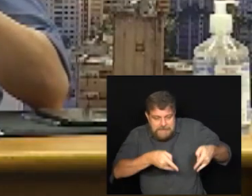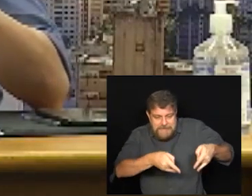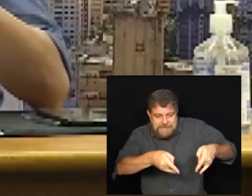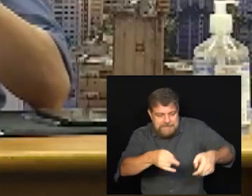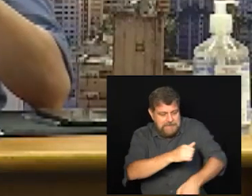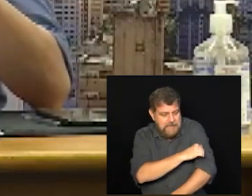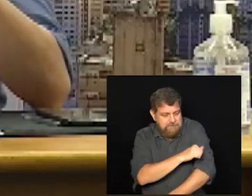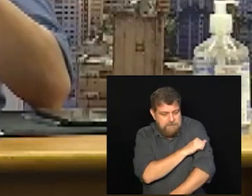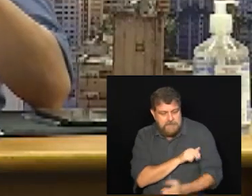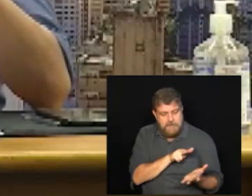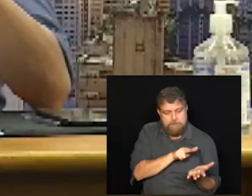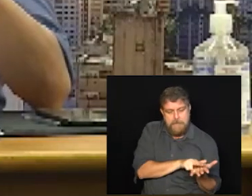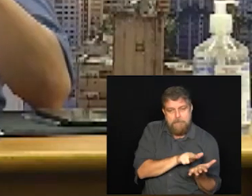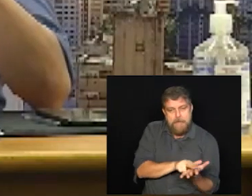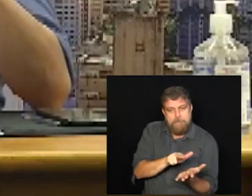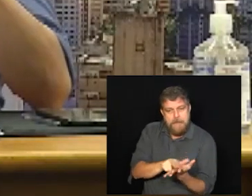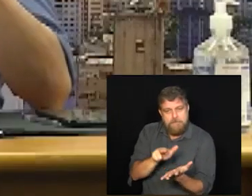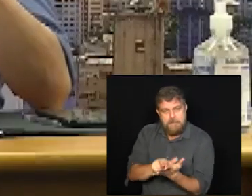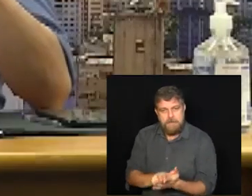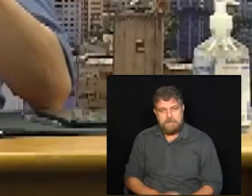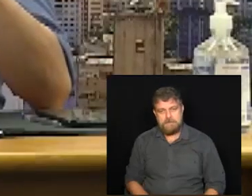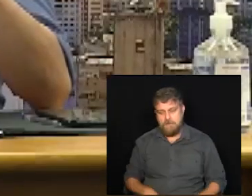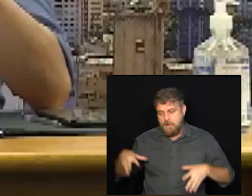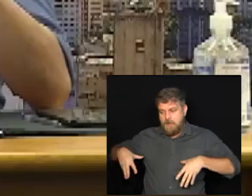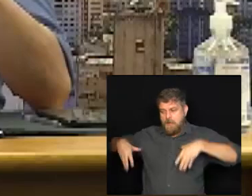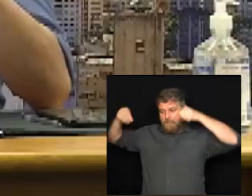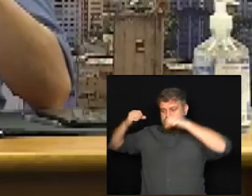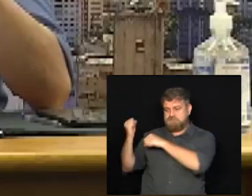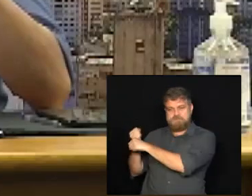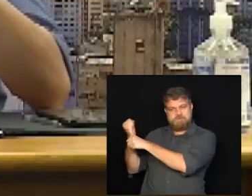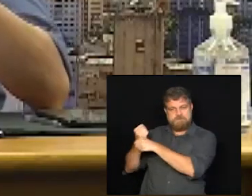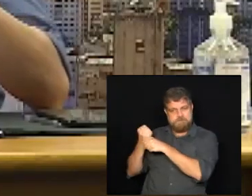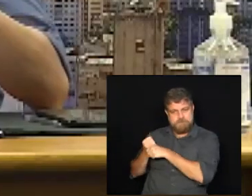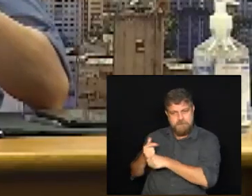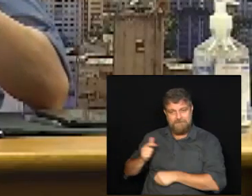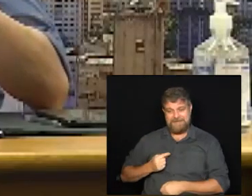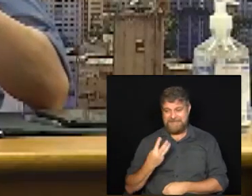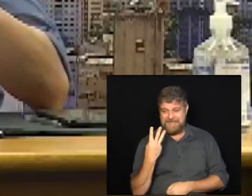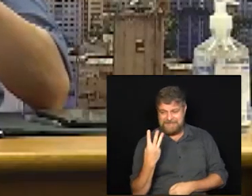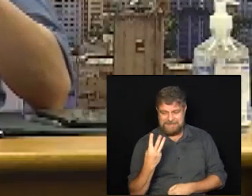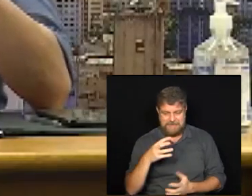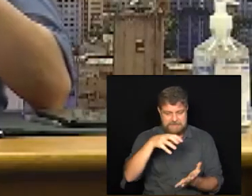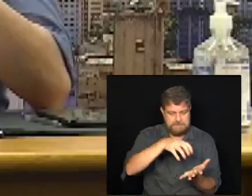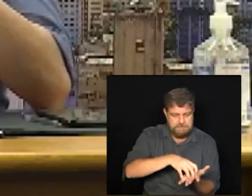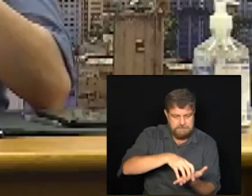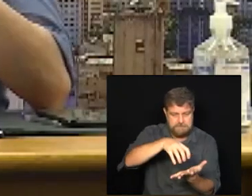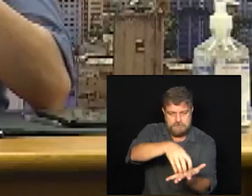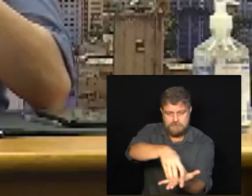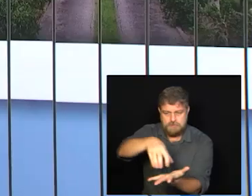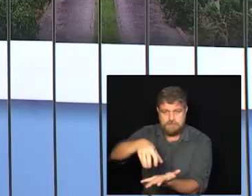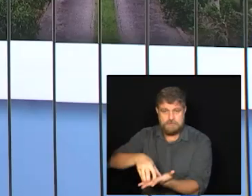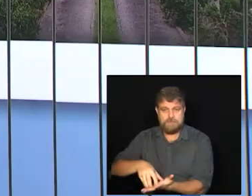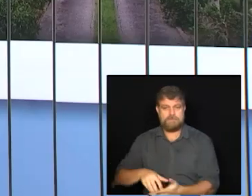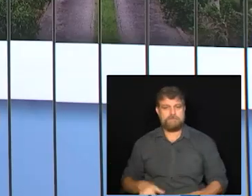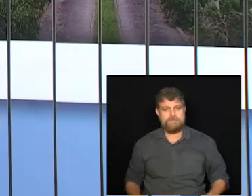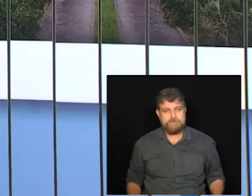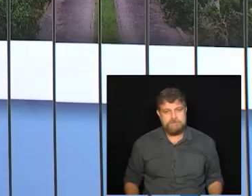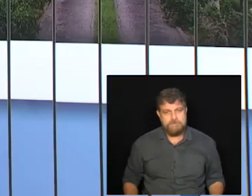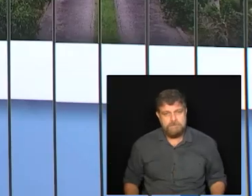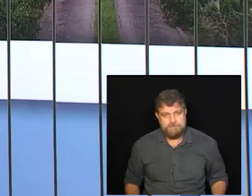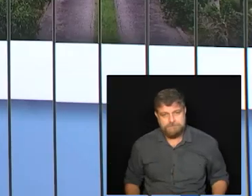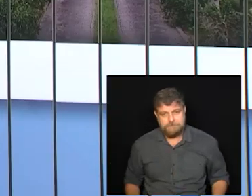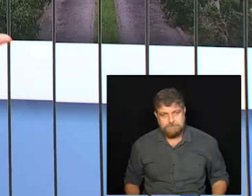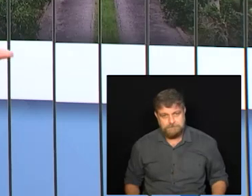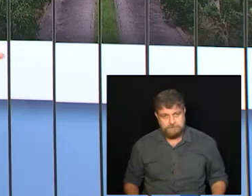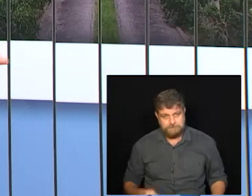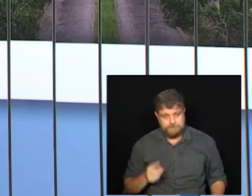à internação. Então, de hospital de campanha, nós já temos 3 e vamos abrir o 4º em Campinas. Olha